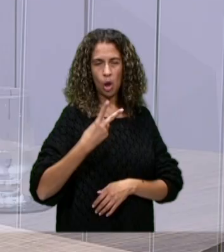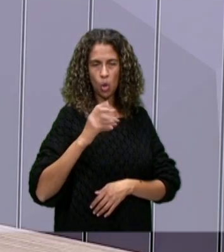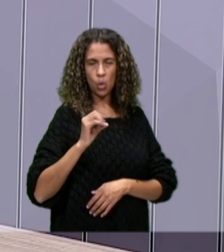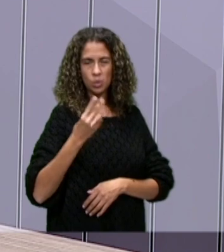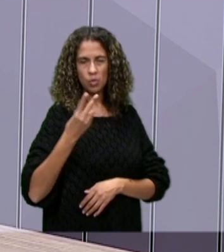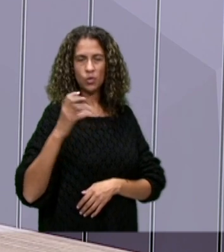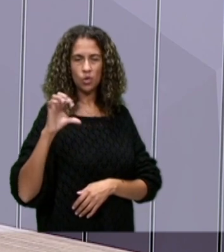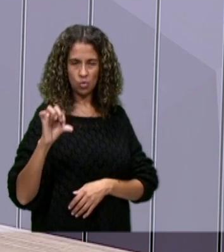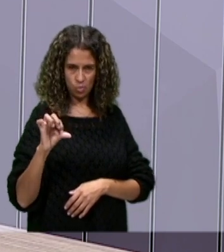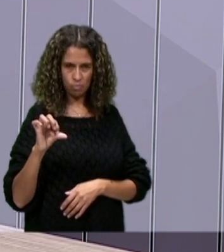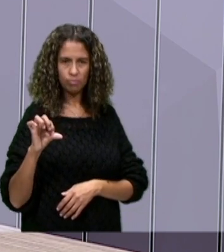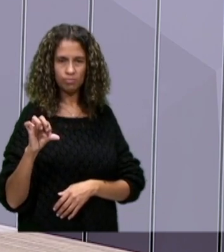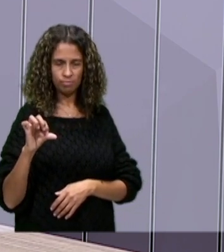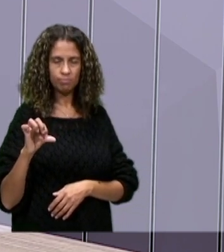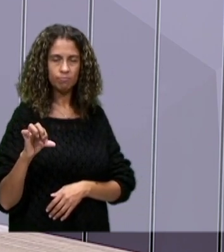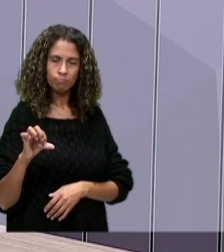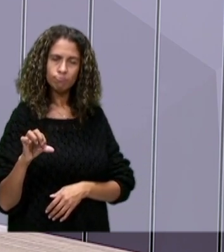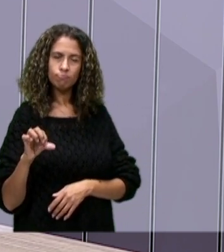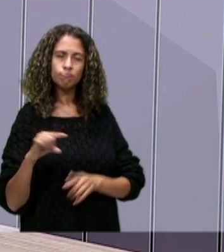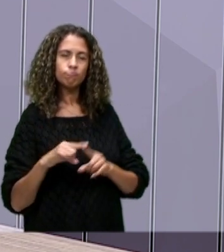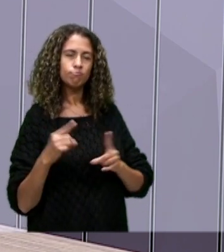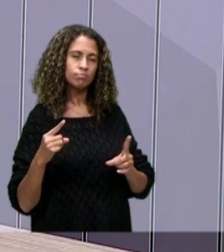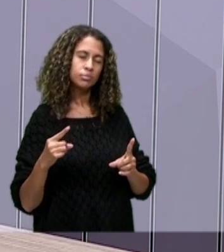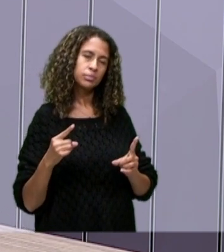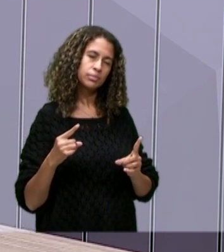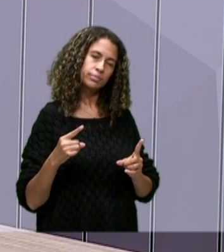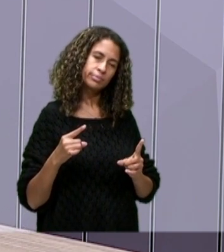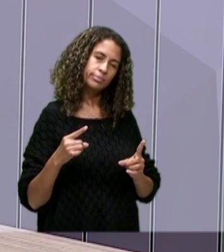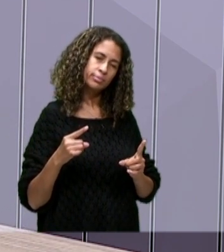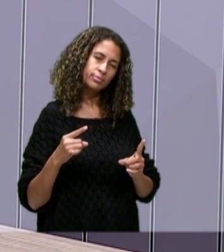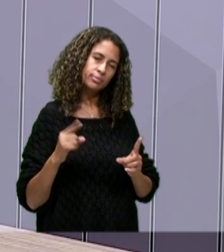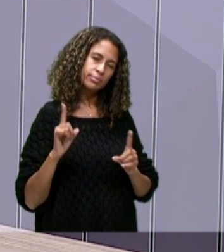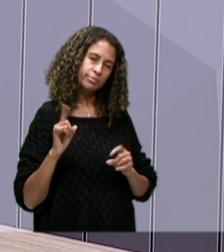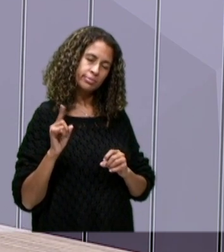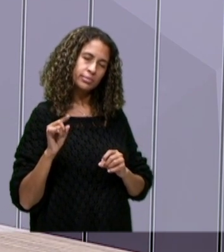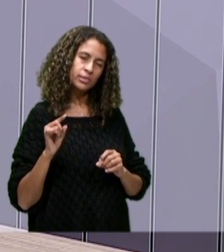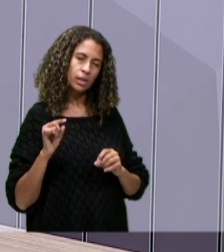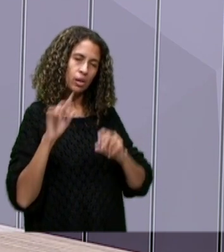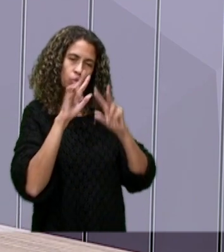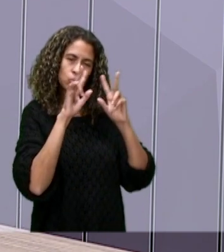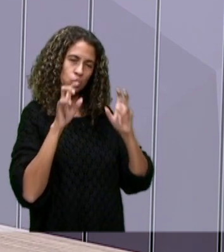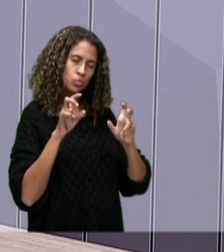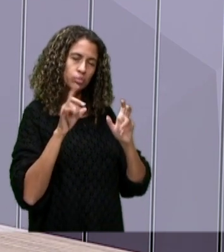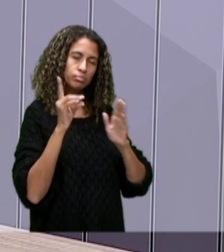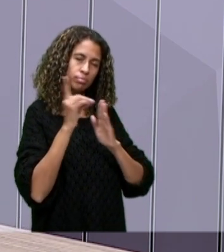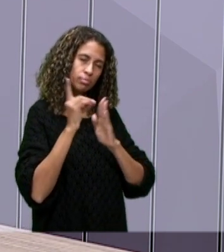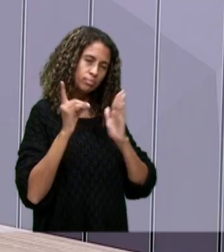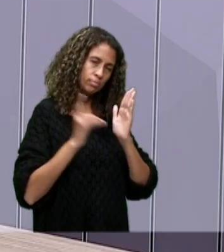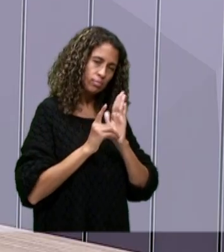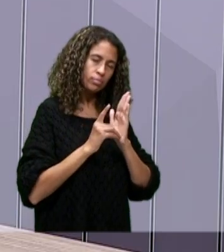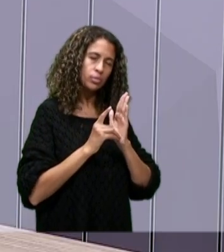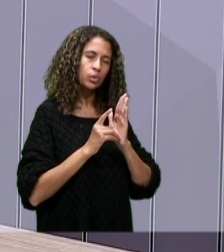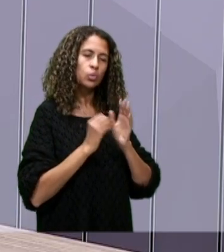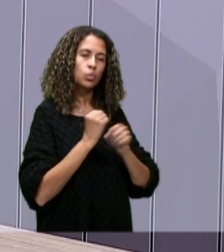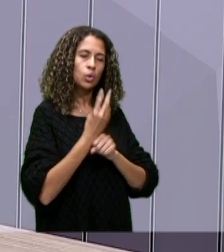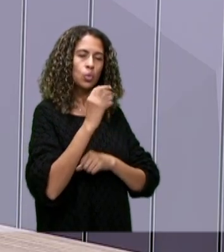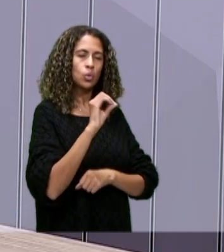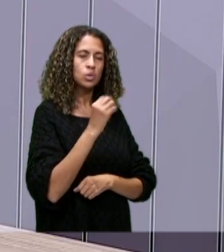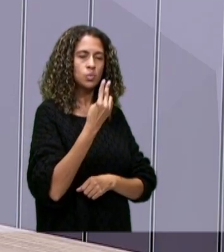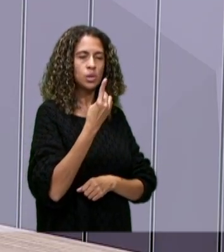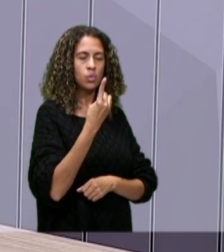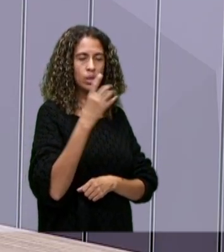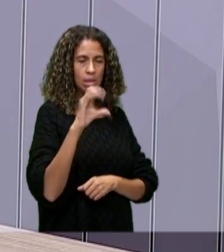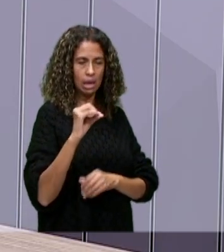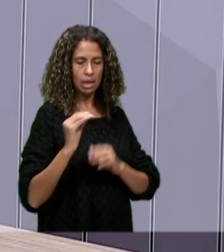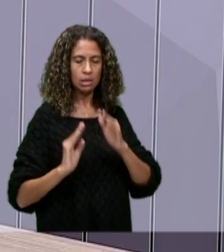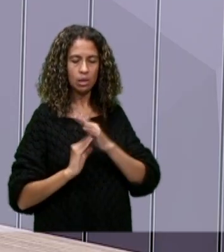2029. Mas são temas que estão ali entre as décadas de 2010,